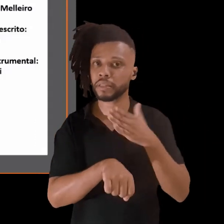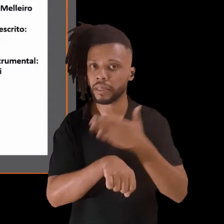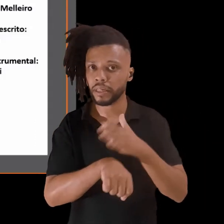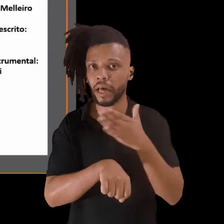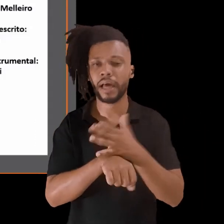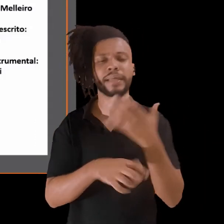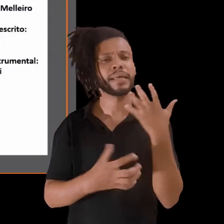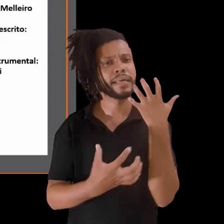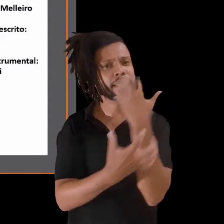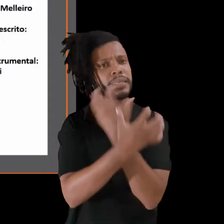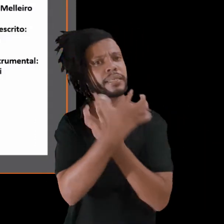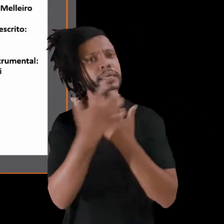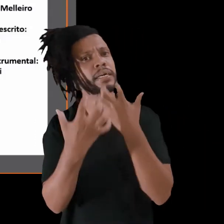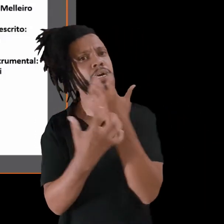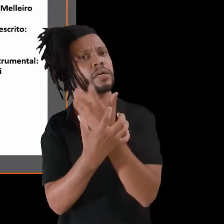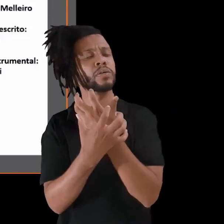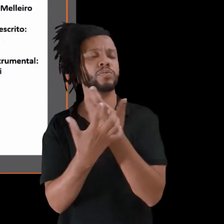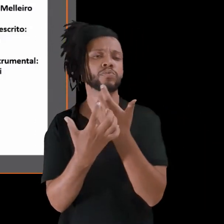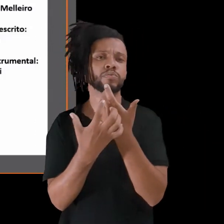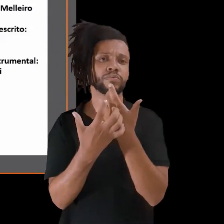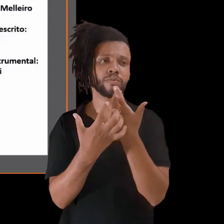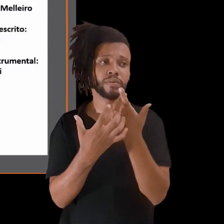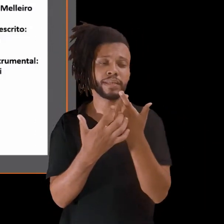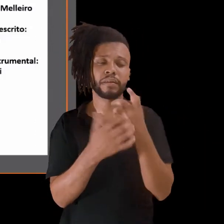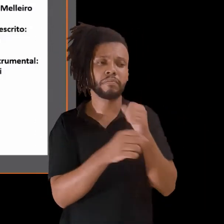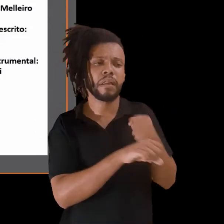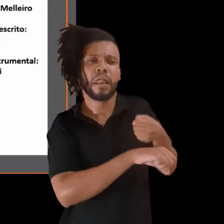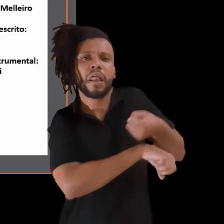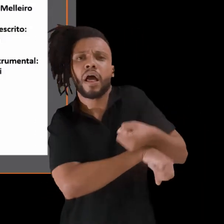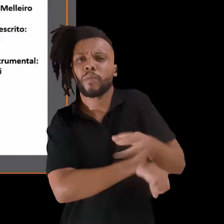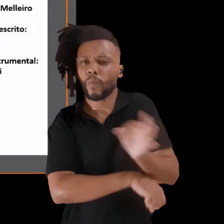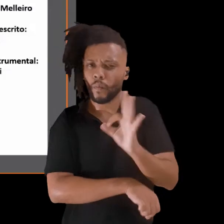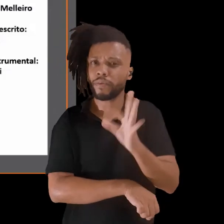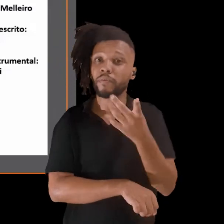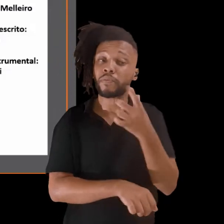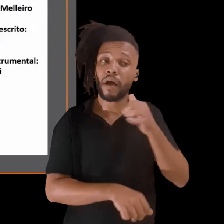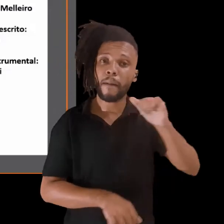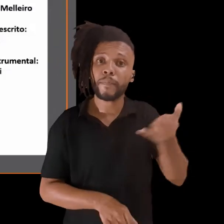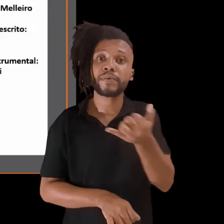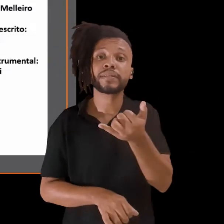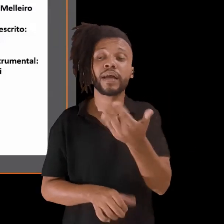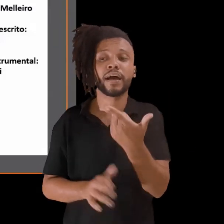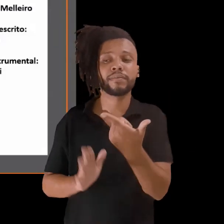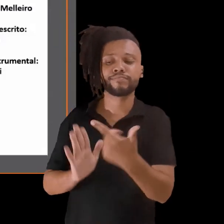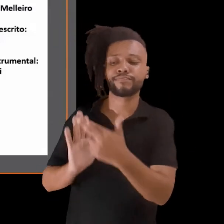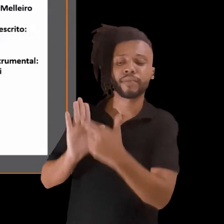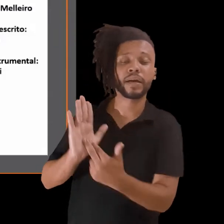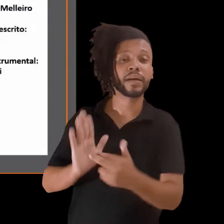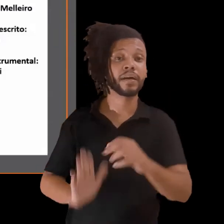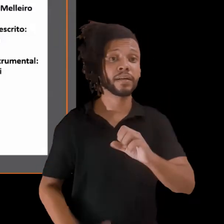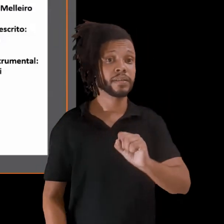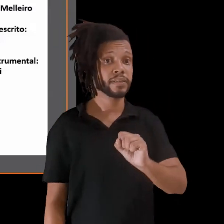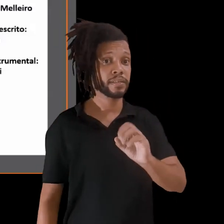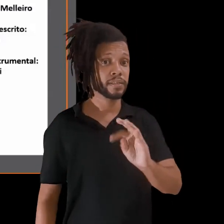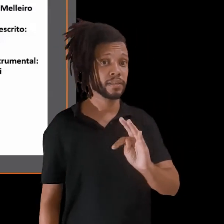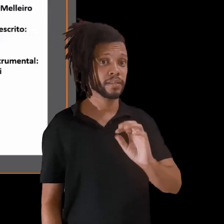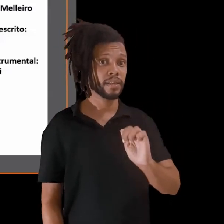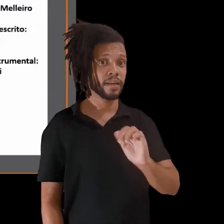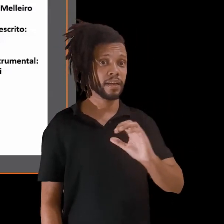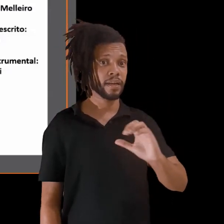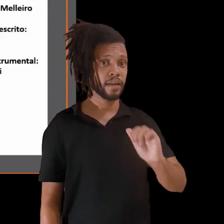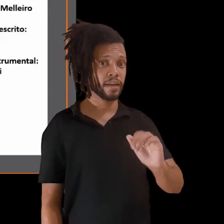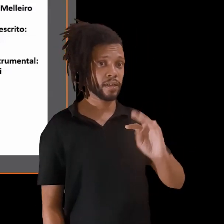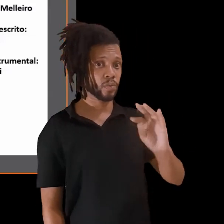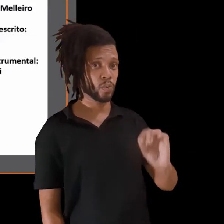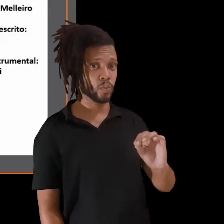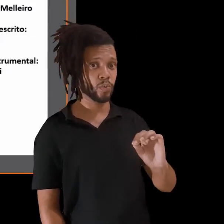treinarmos esse canto sem portamento, vamos fazer um staccato nessas duas notas finais, de